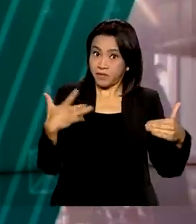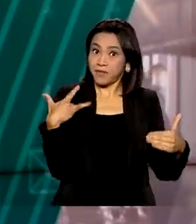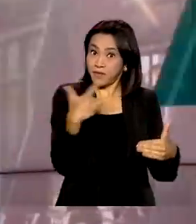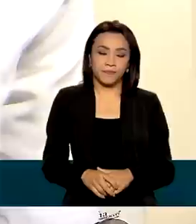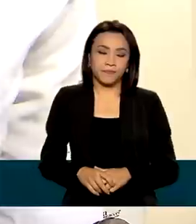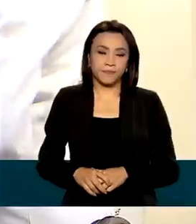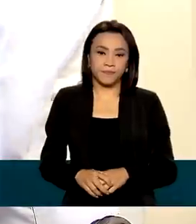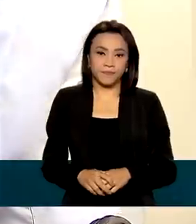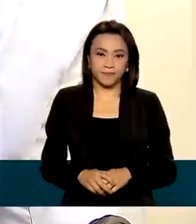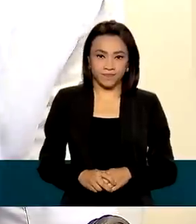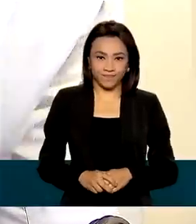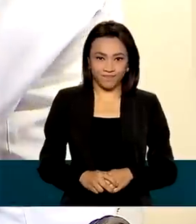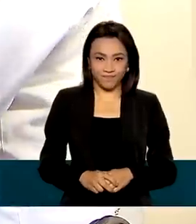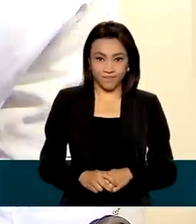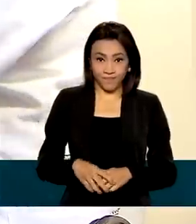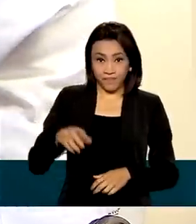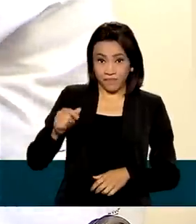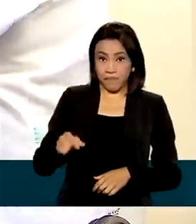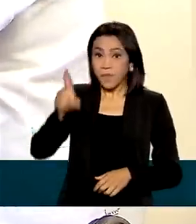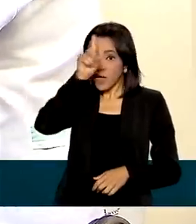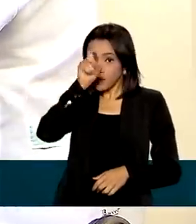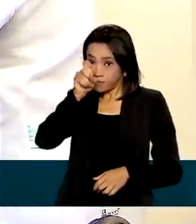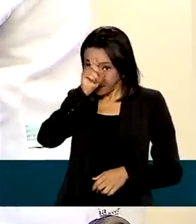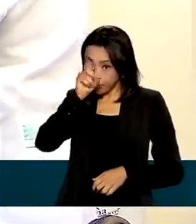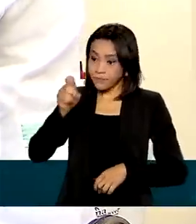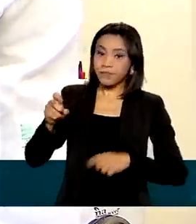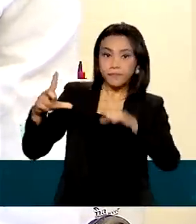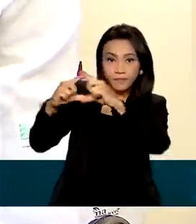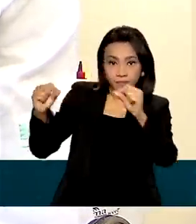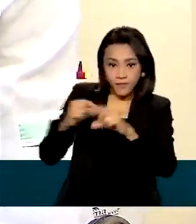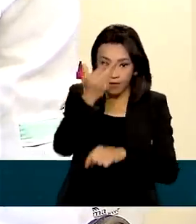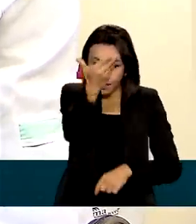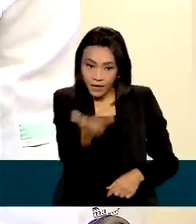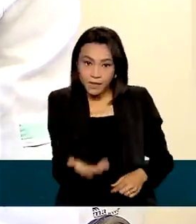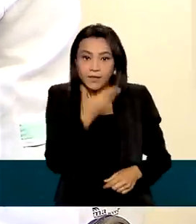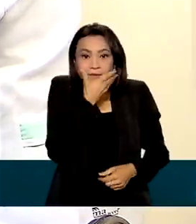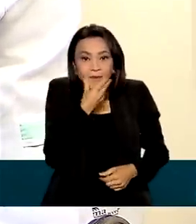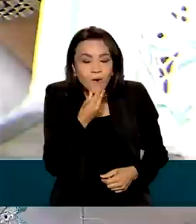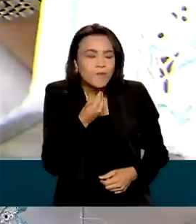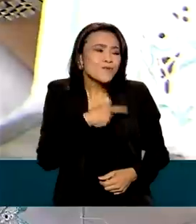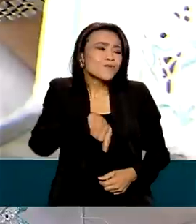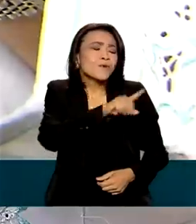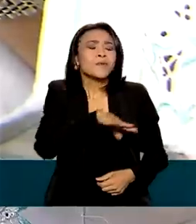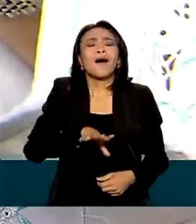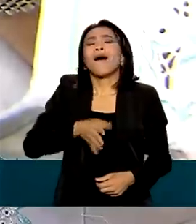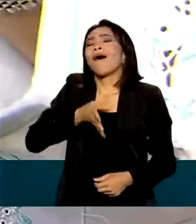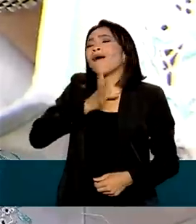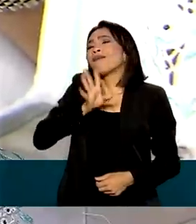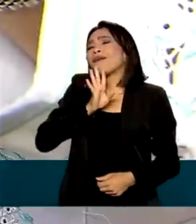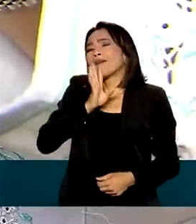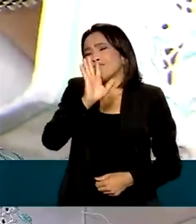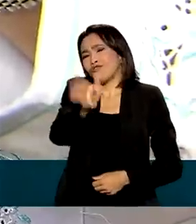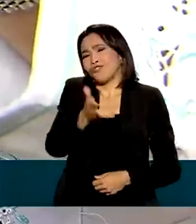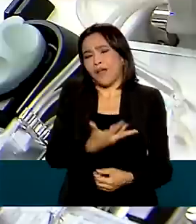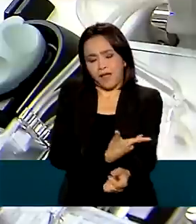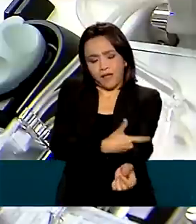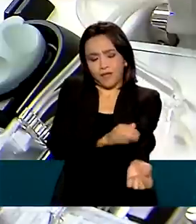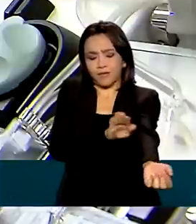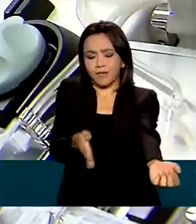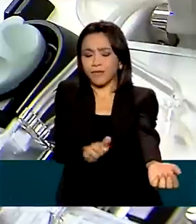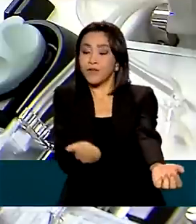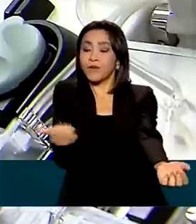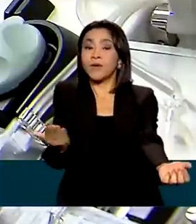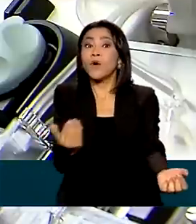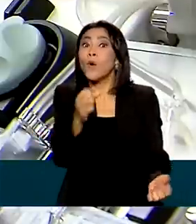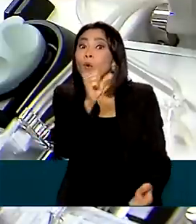nacional. No Hemocentro de Brasília, Hiroshi é um velho conhecido. Já doou sangue por aqui